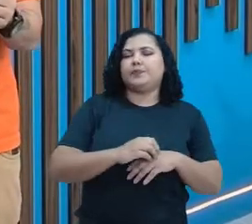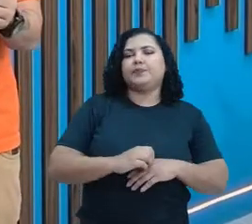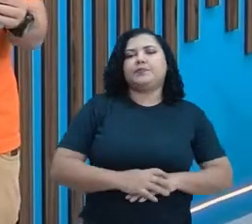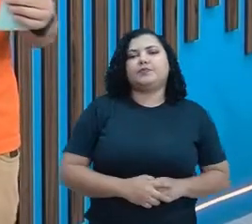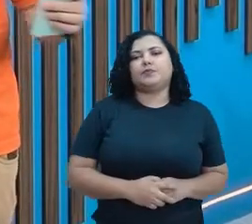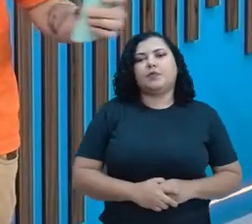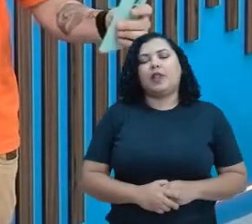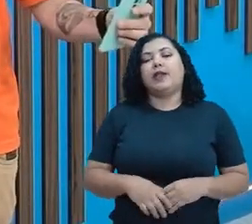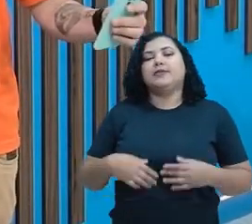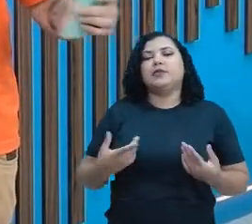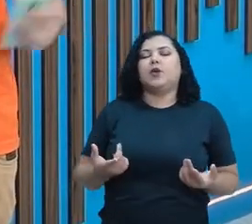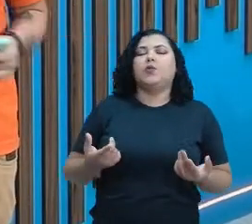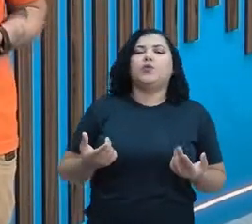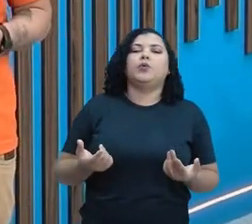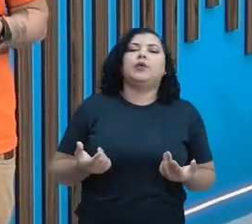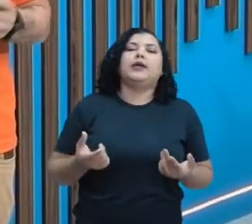vai